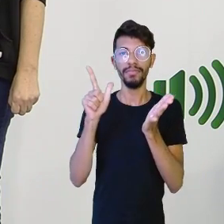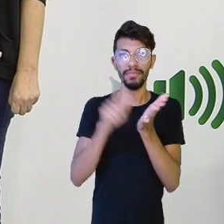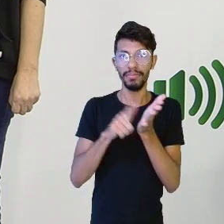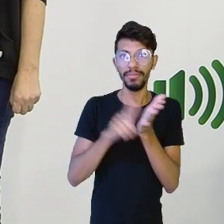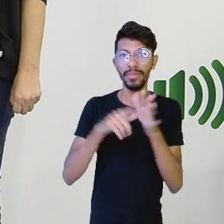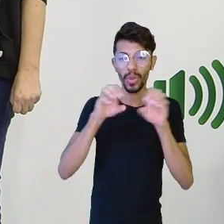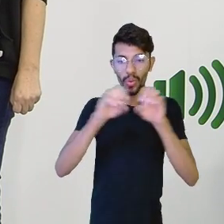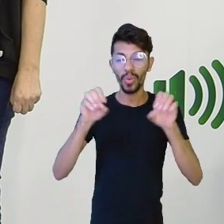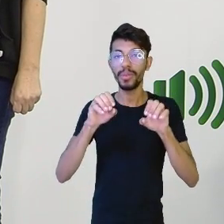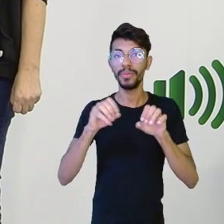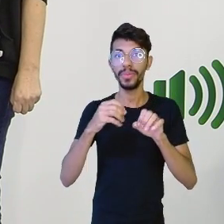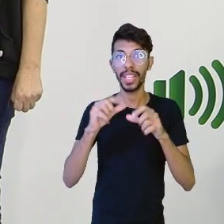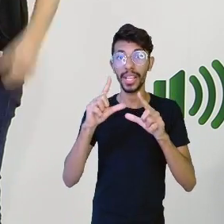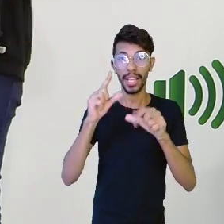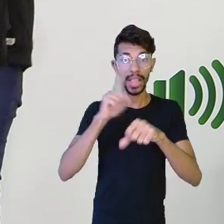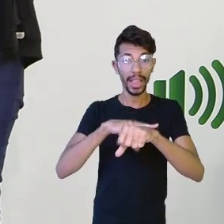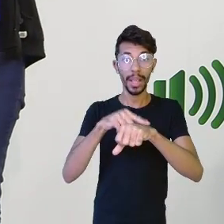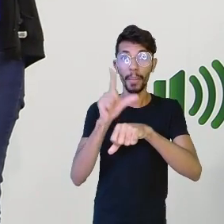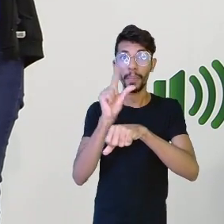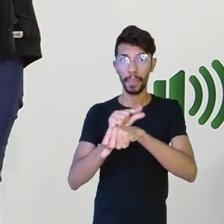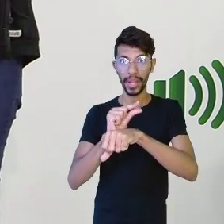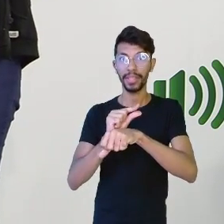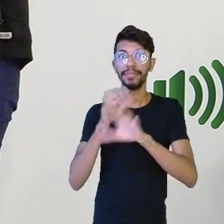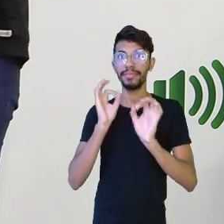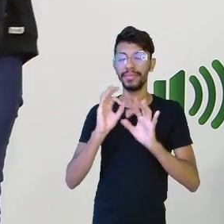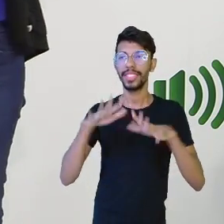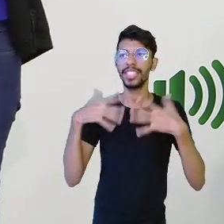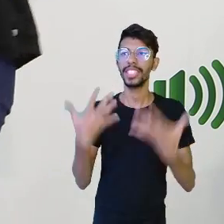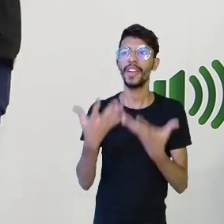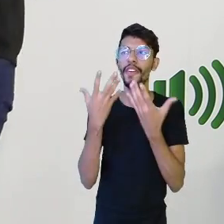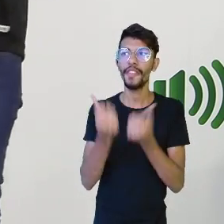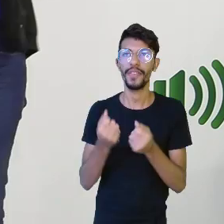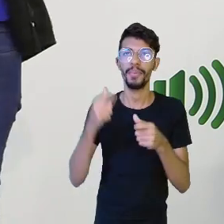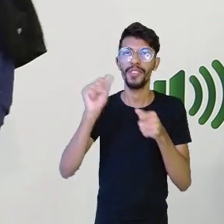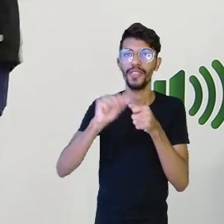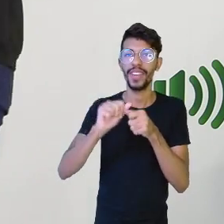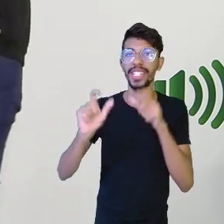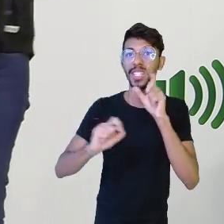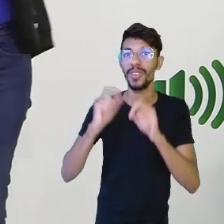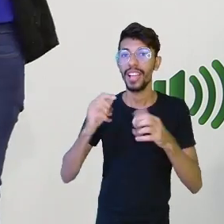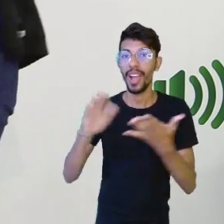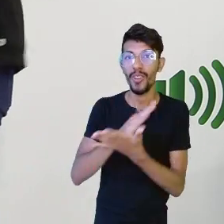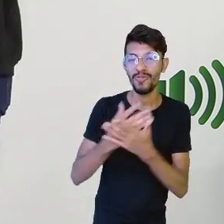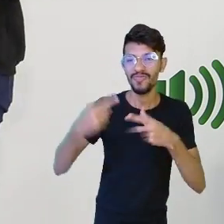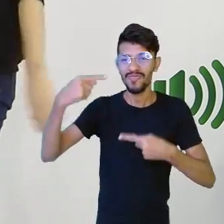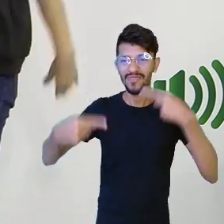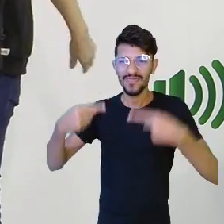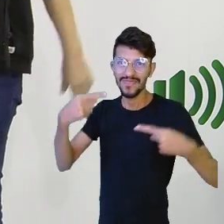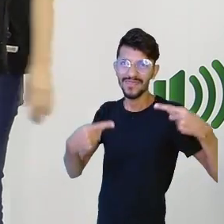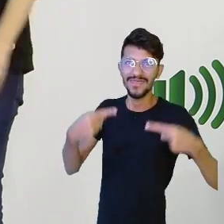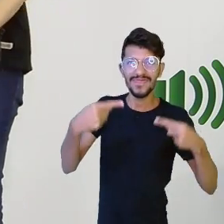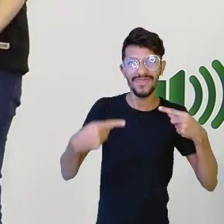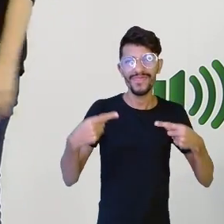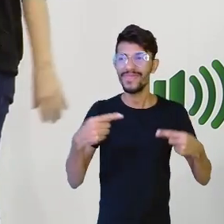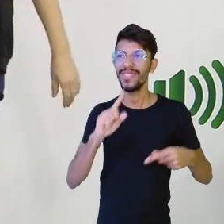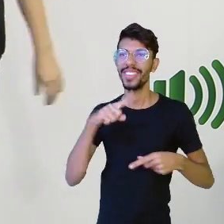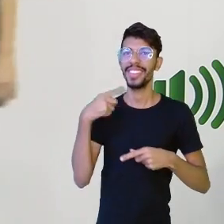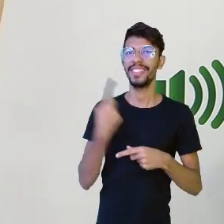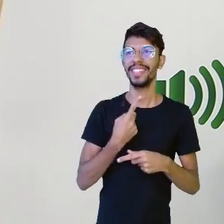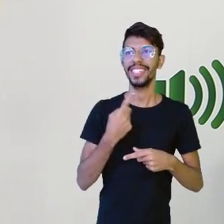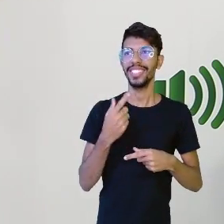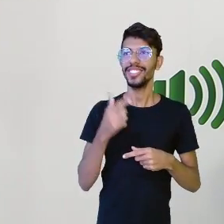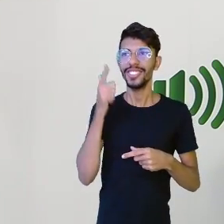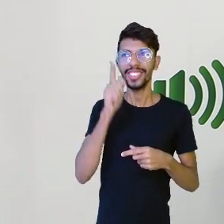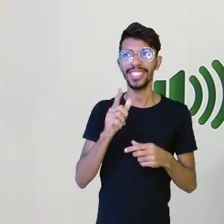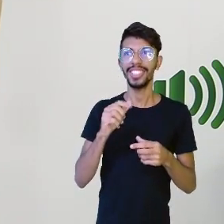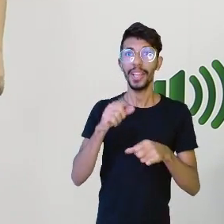de papel em menos tempo. Então, nós vamos aí fazer algumas competições para que você marque. Marca aqui com a gente